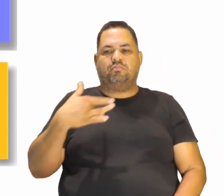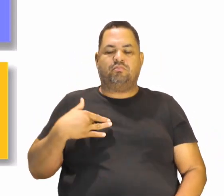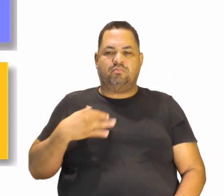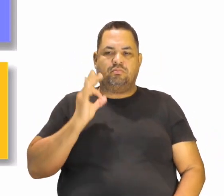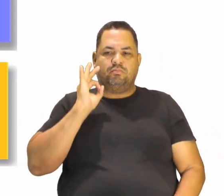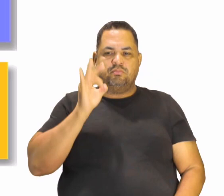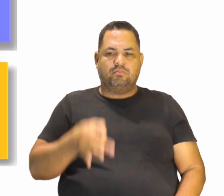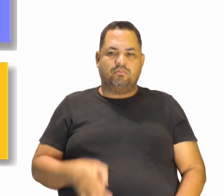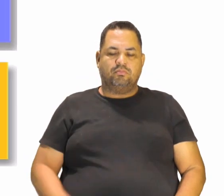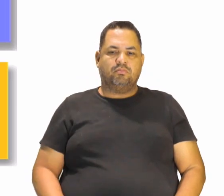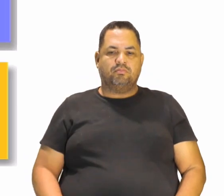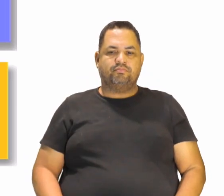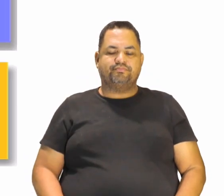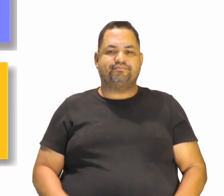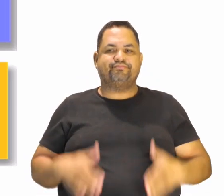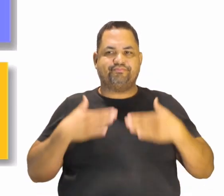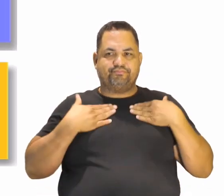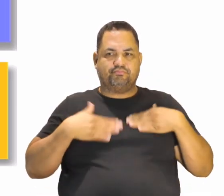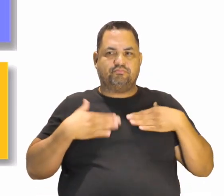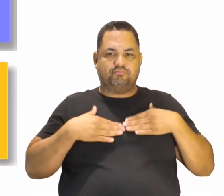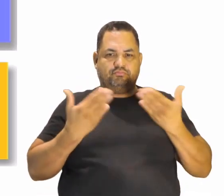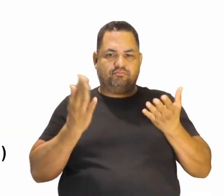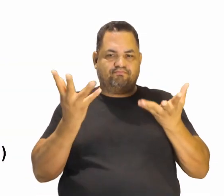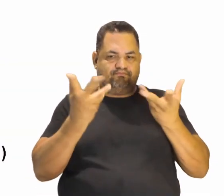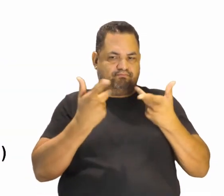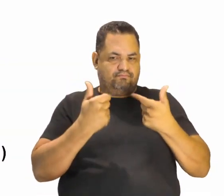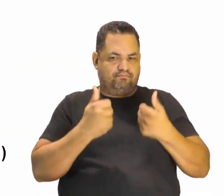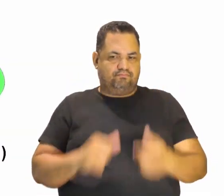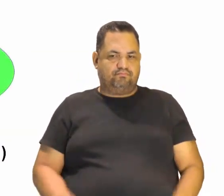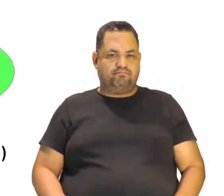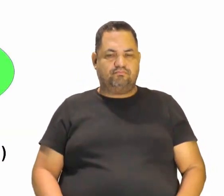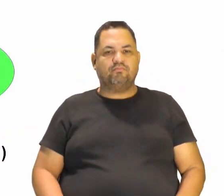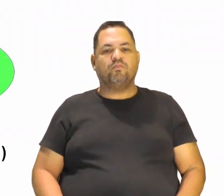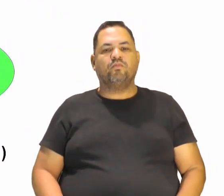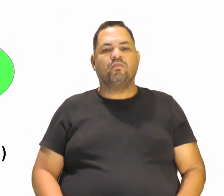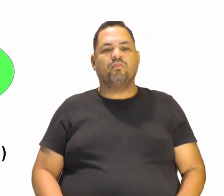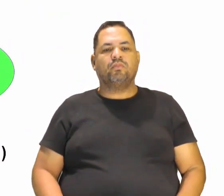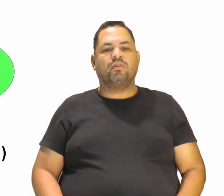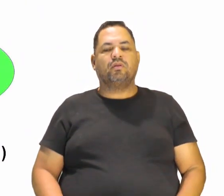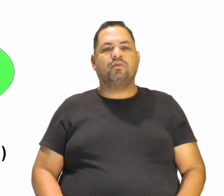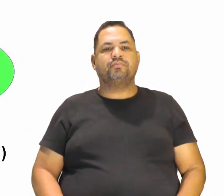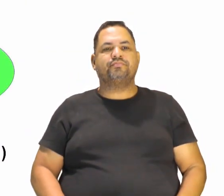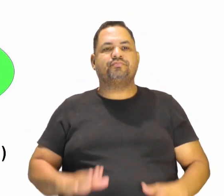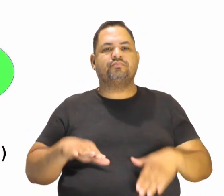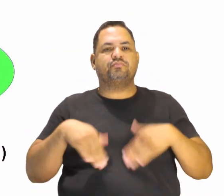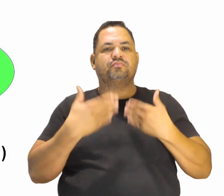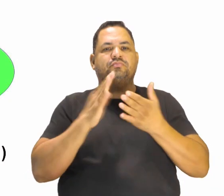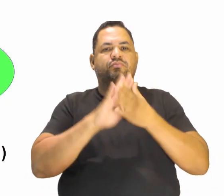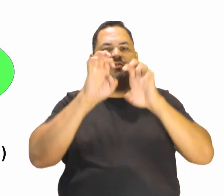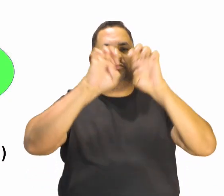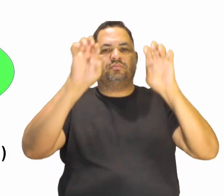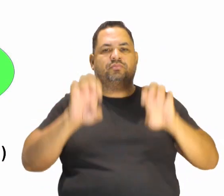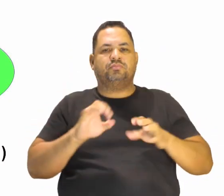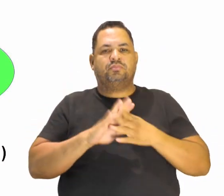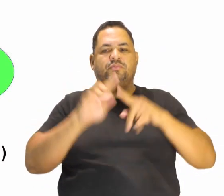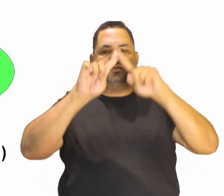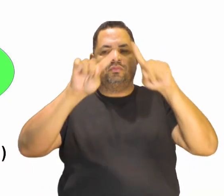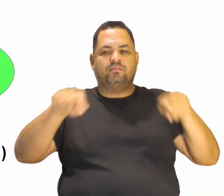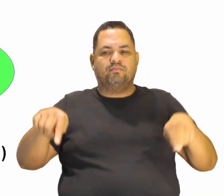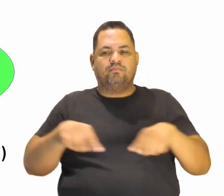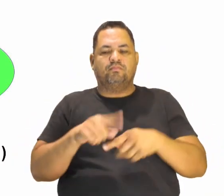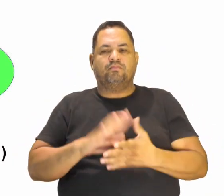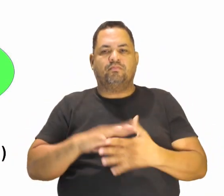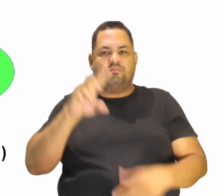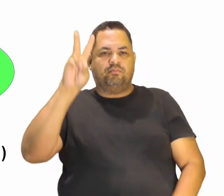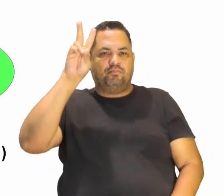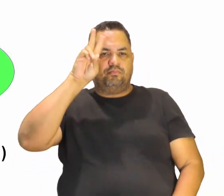Correto? Tranquilo? Maravilha. Quando a gente fala de estrutura da pirâmide, a gente lembra